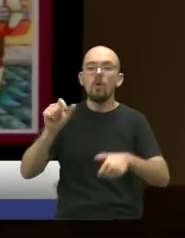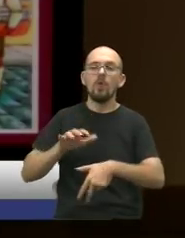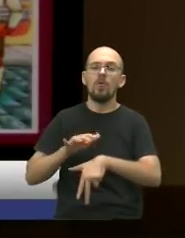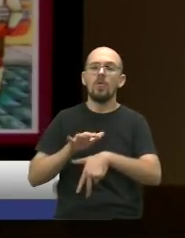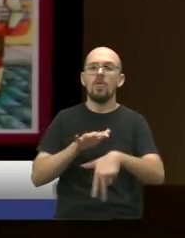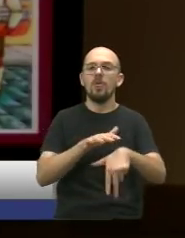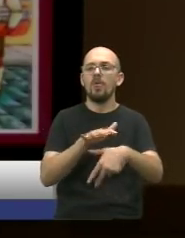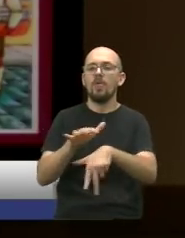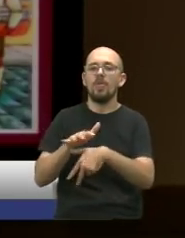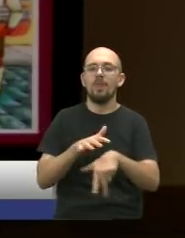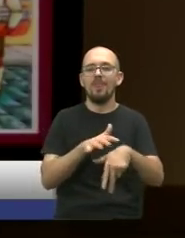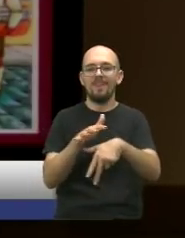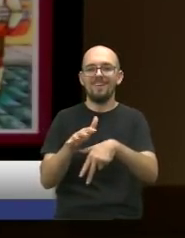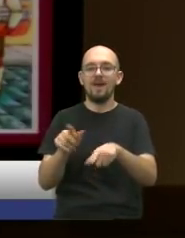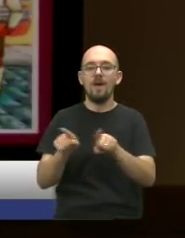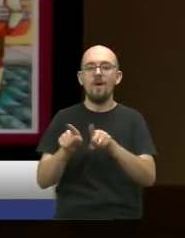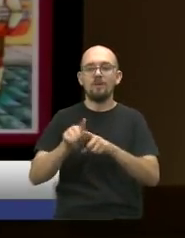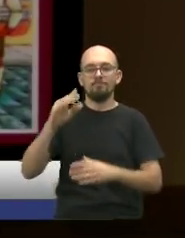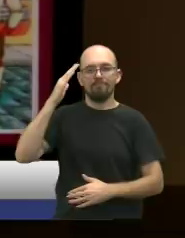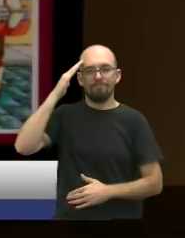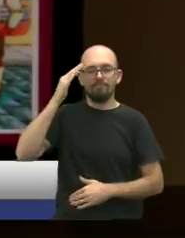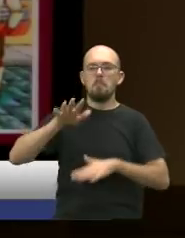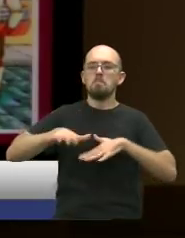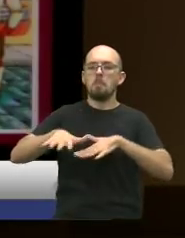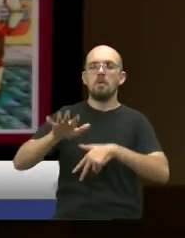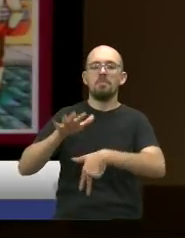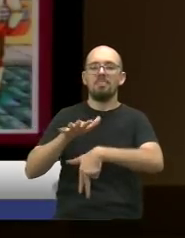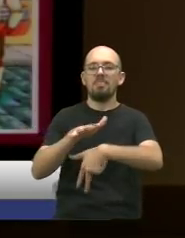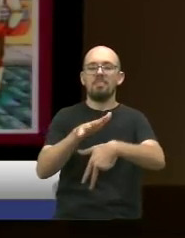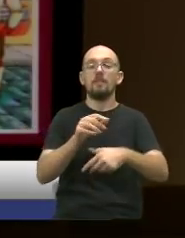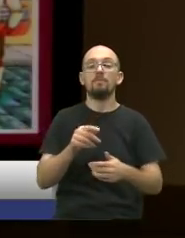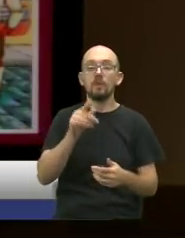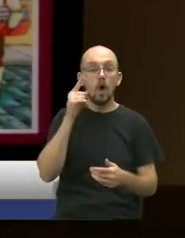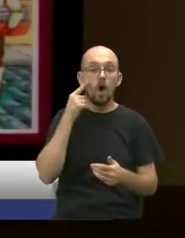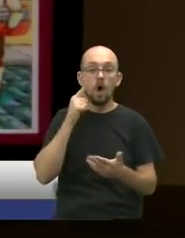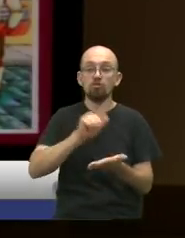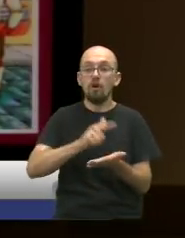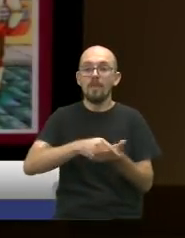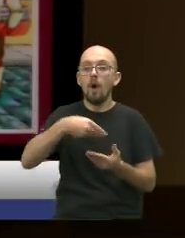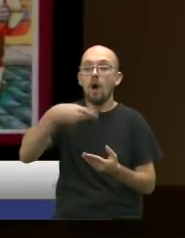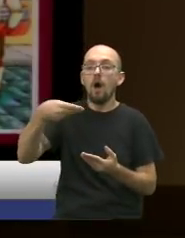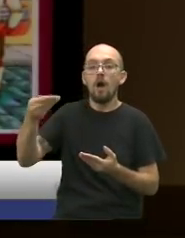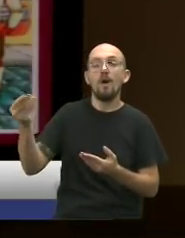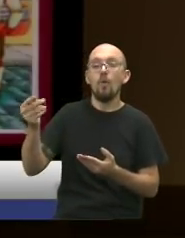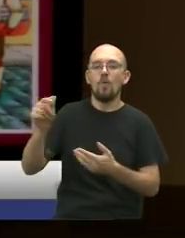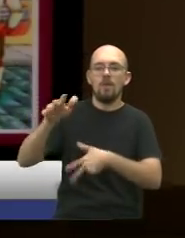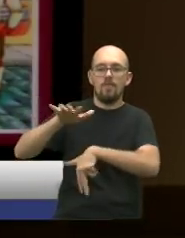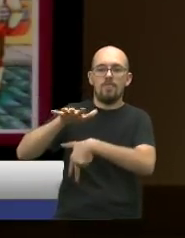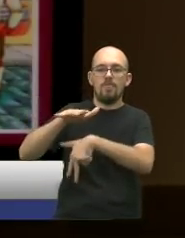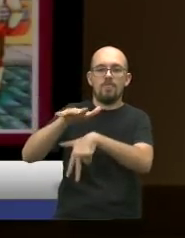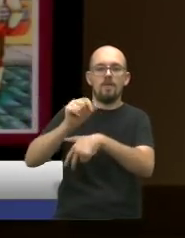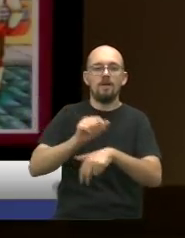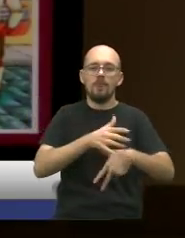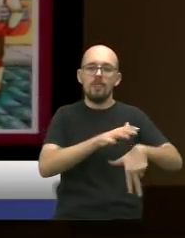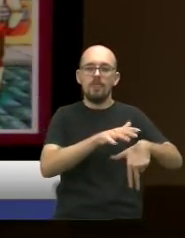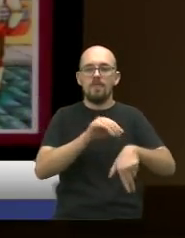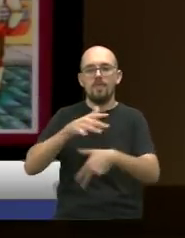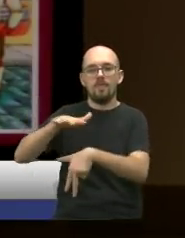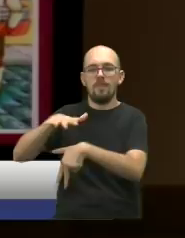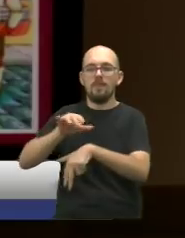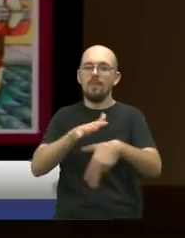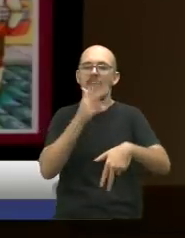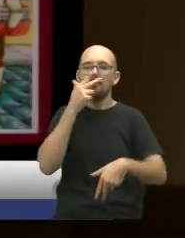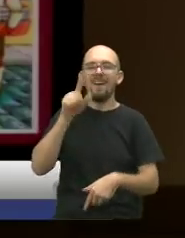até soldado como marionete, a imprensa como marionete, como que dizendo, a Revolução de 32 foi a utilização do povo